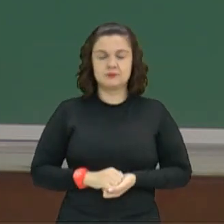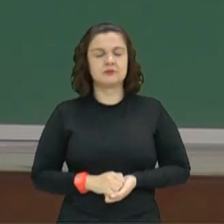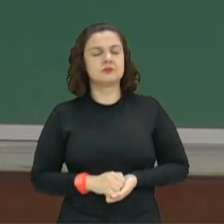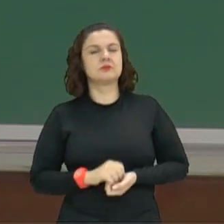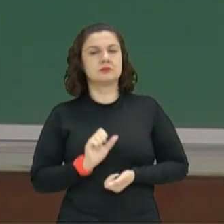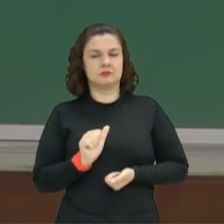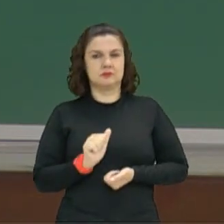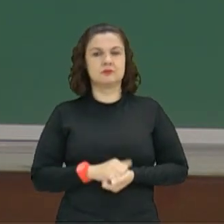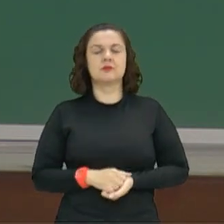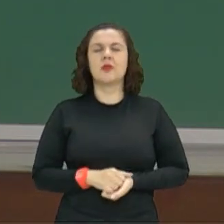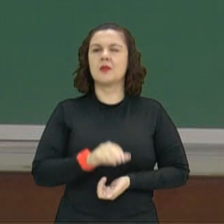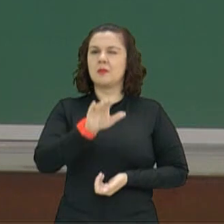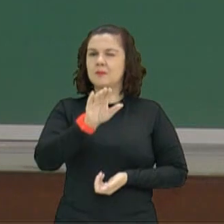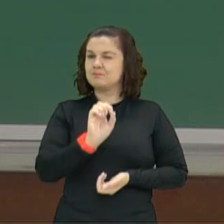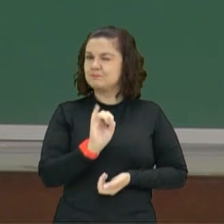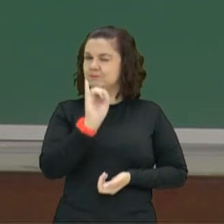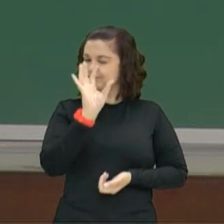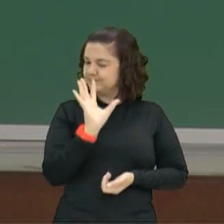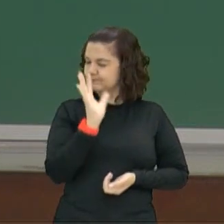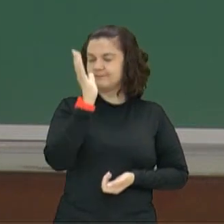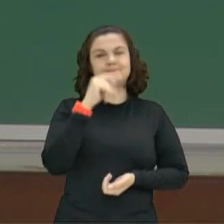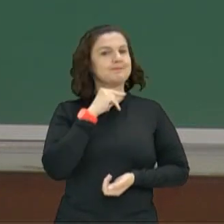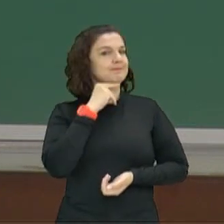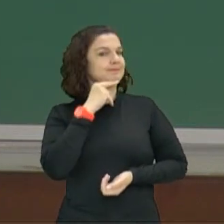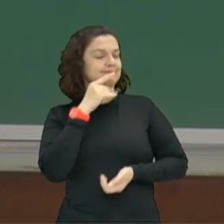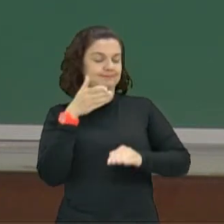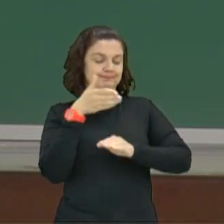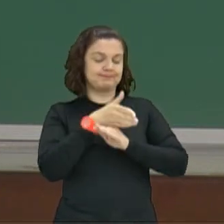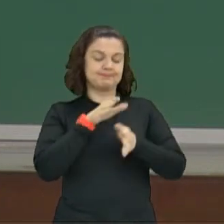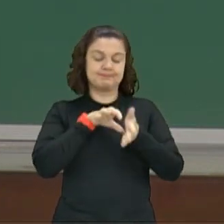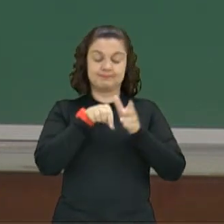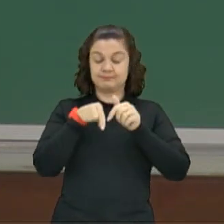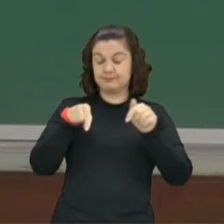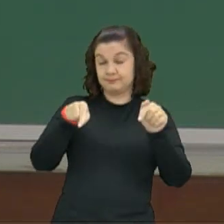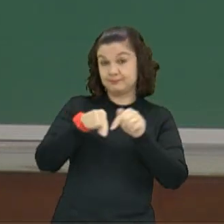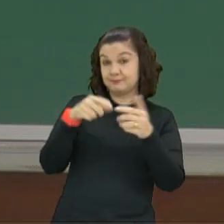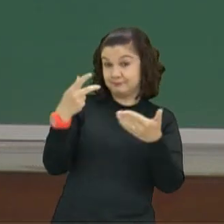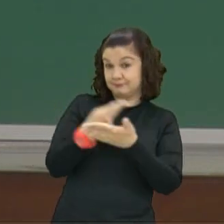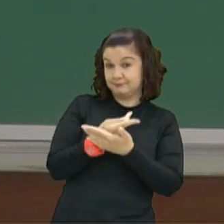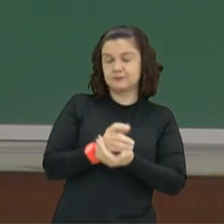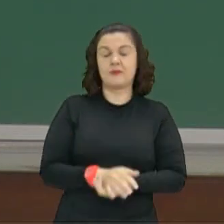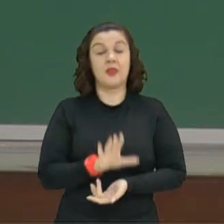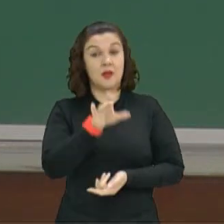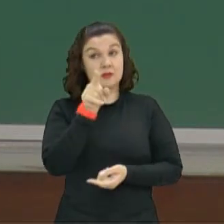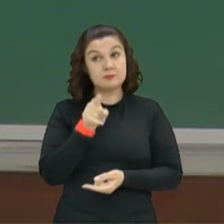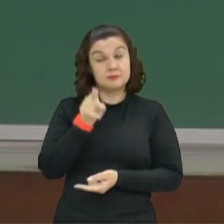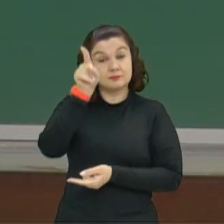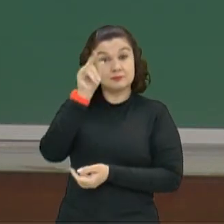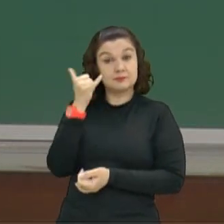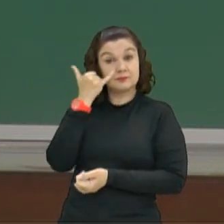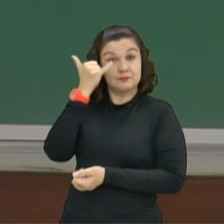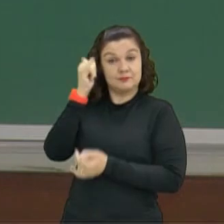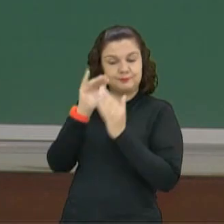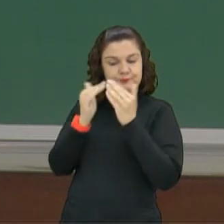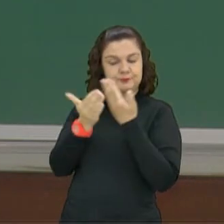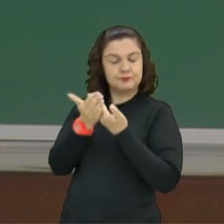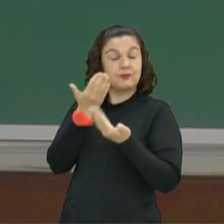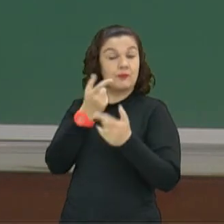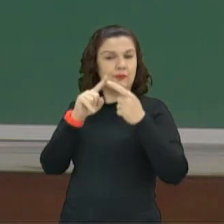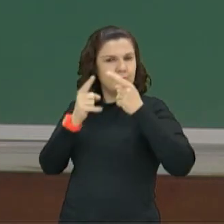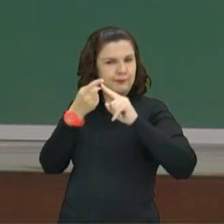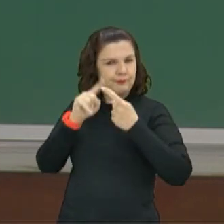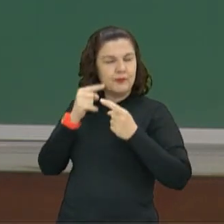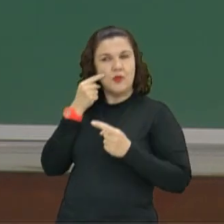Tá, mas vamos supor que de repente você não consiga, né, por algum motivo. Então você tem que entrar em contato com a sua escola,